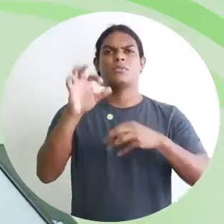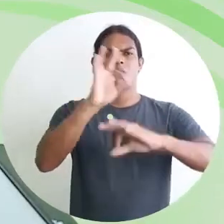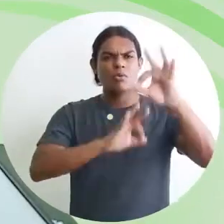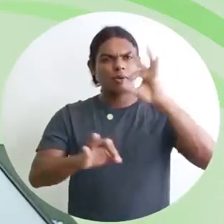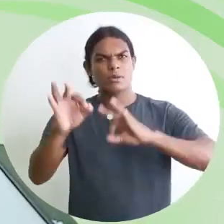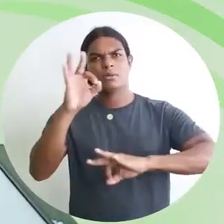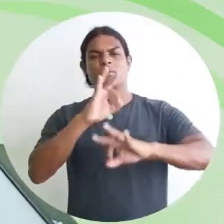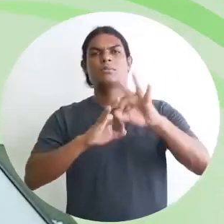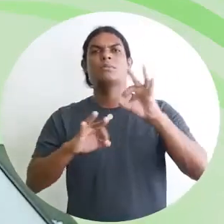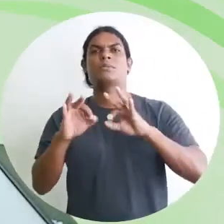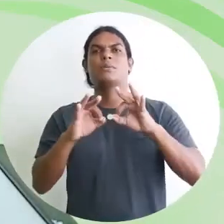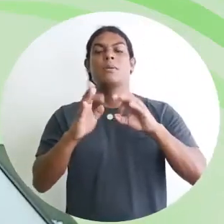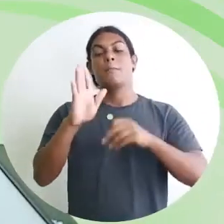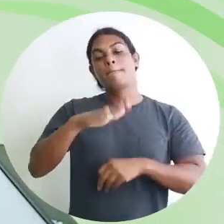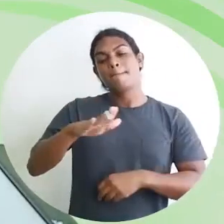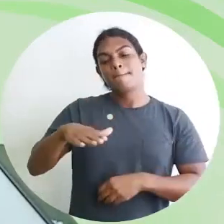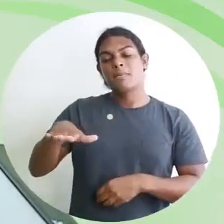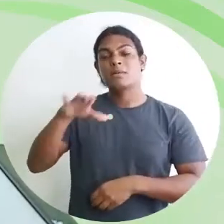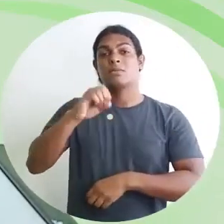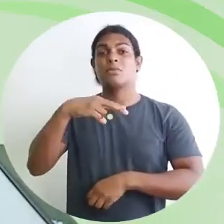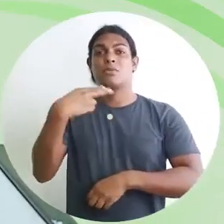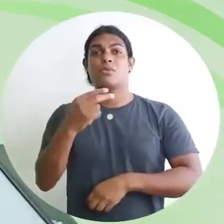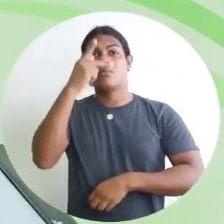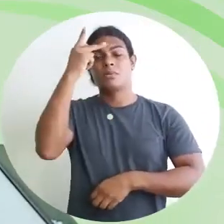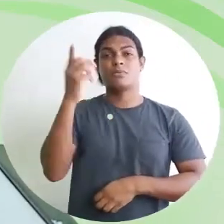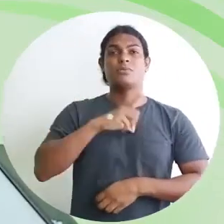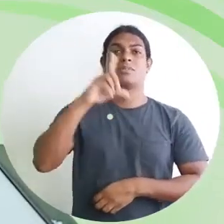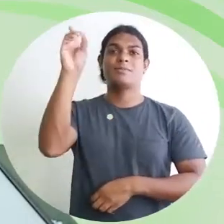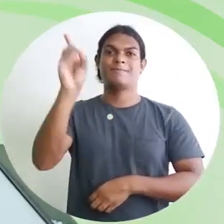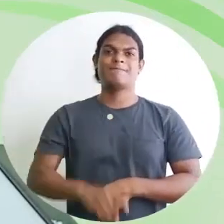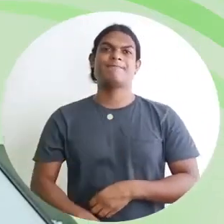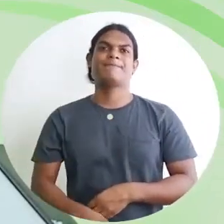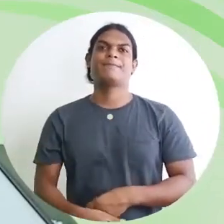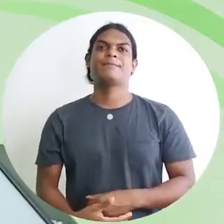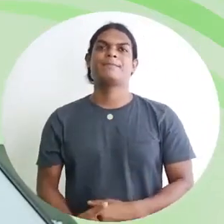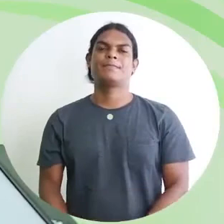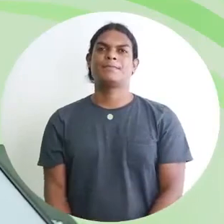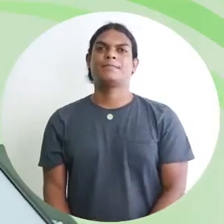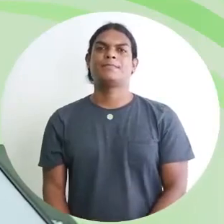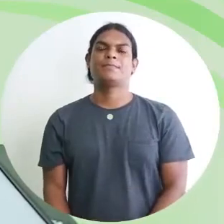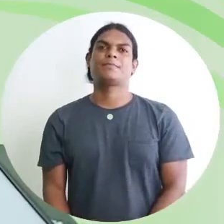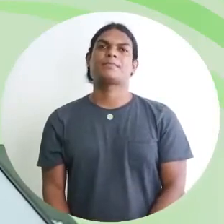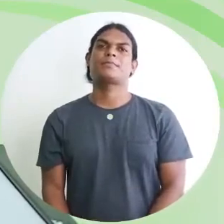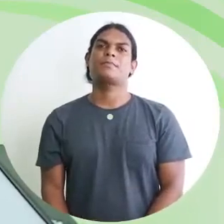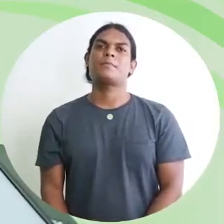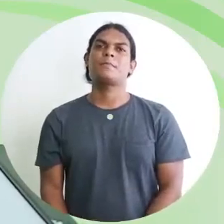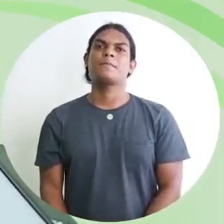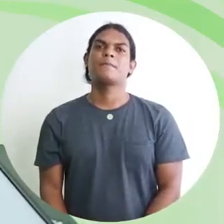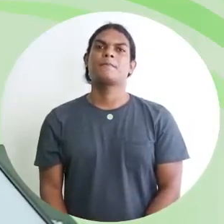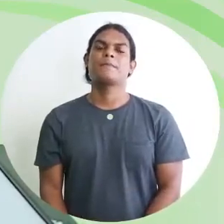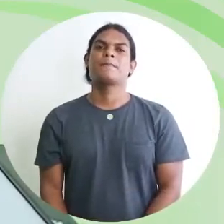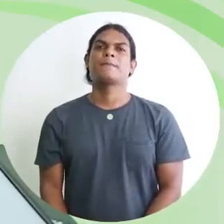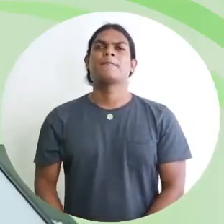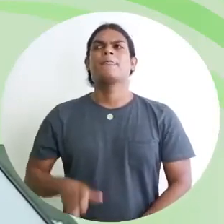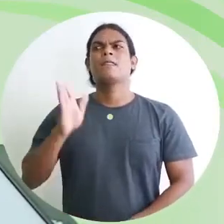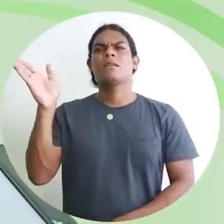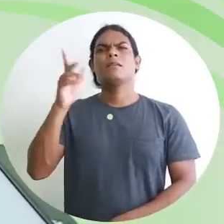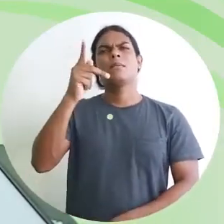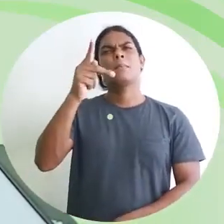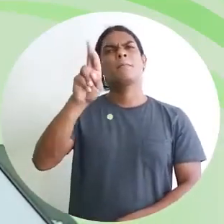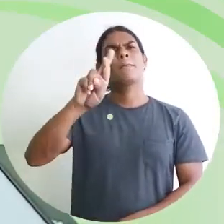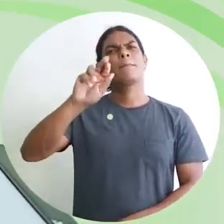montagens personalizadas para as crianças ou pessoas com dificuldades de fala, certo? As